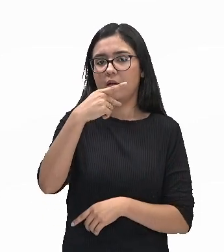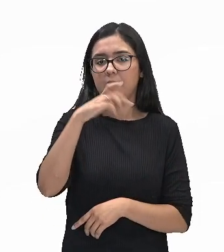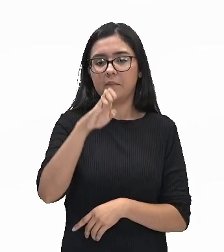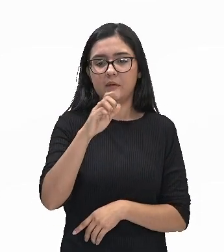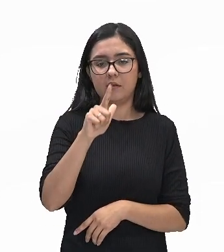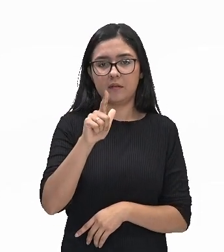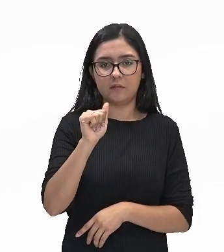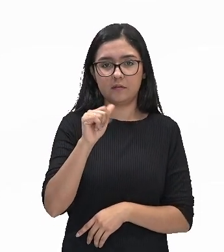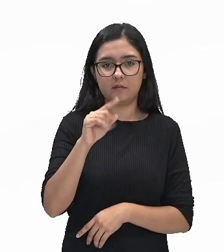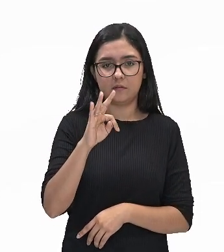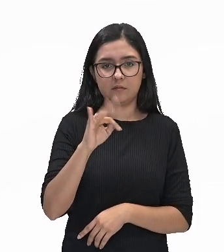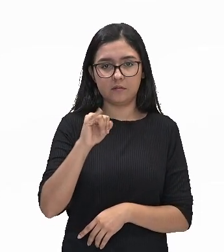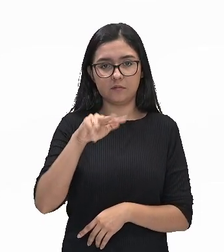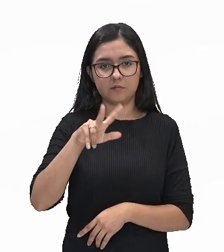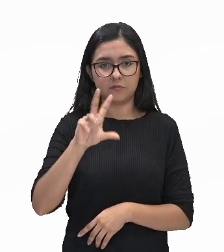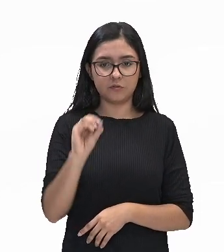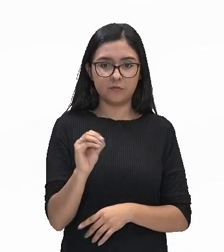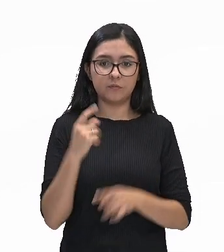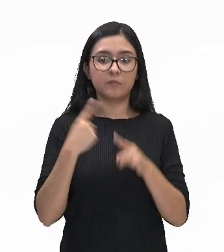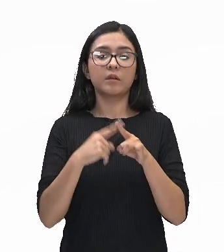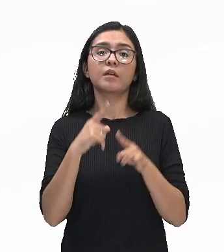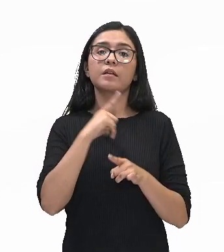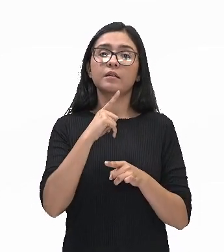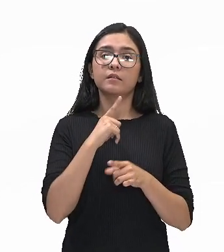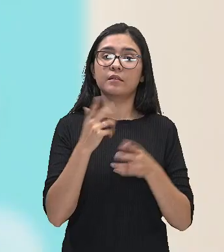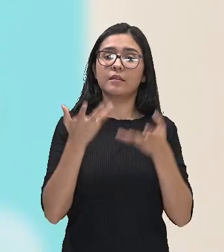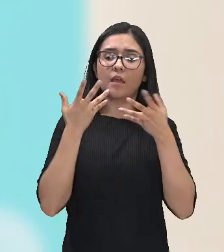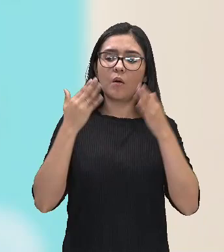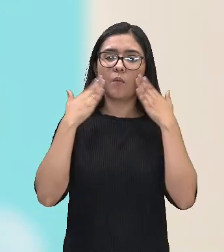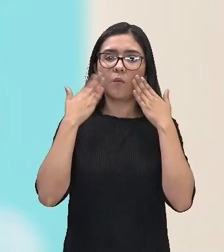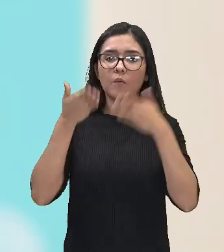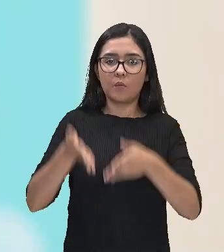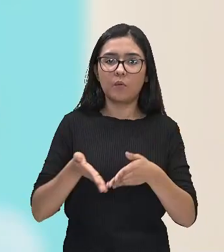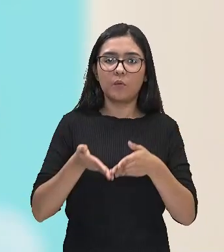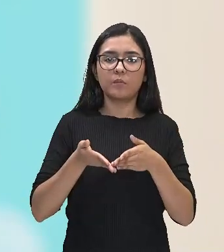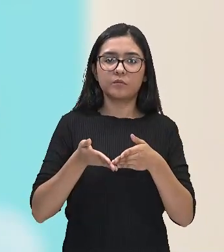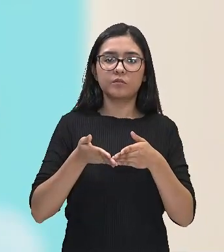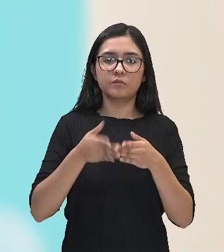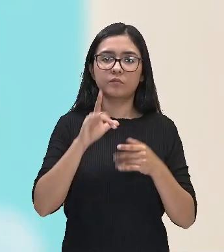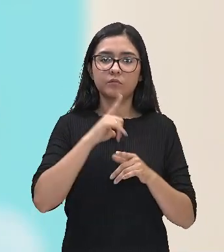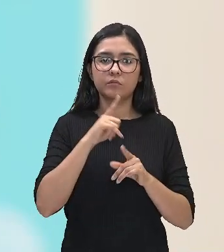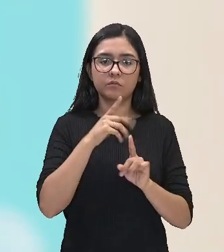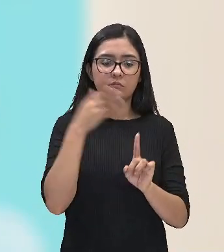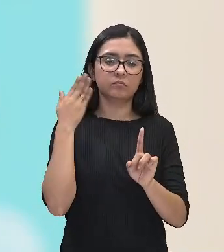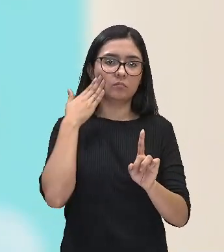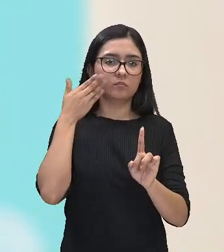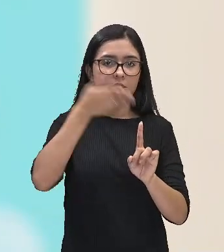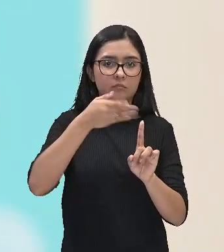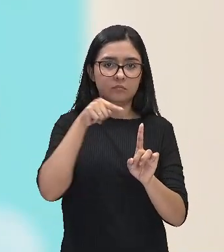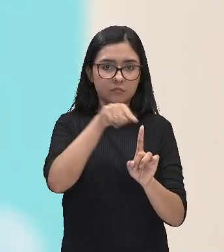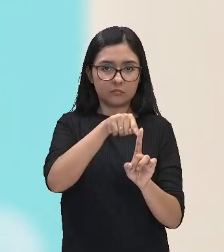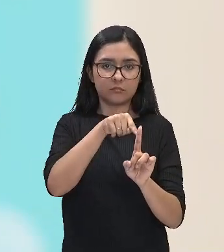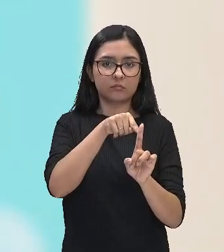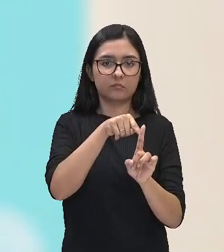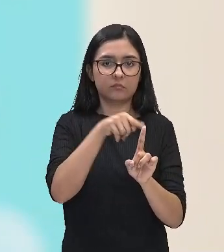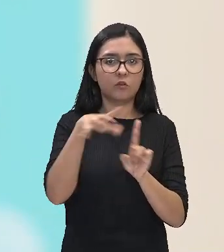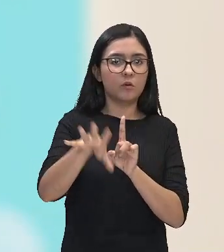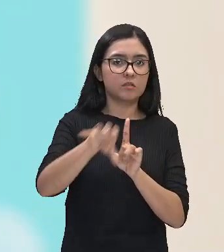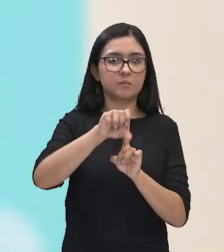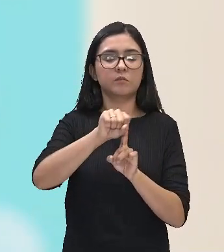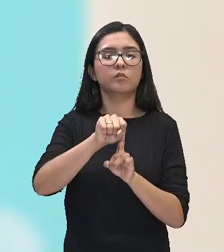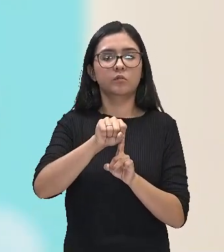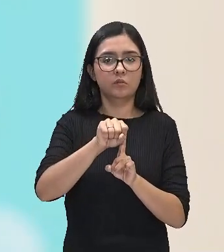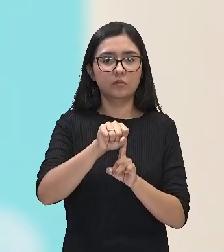Porque quer atingir o telespectador, quer atingir o receptor, então o foco